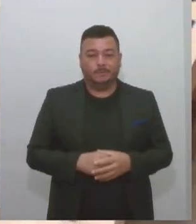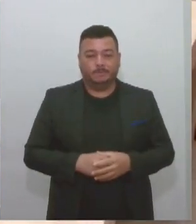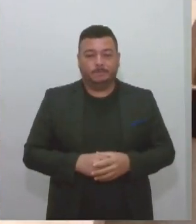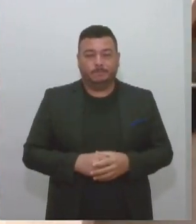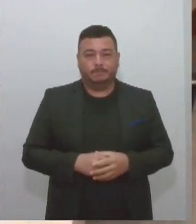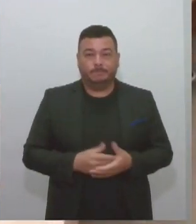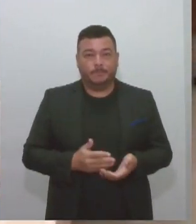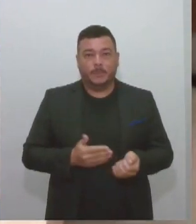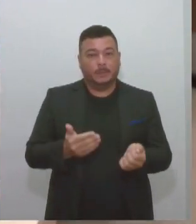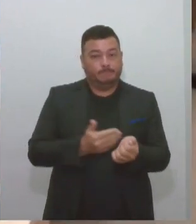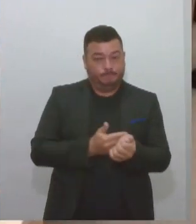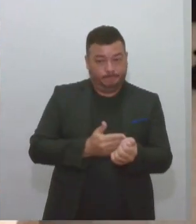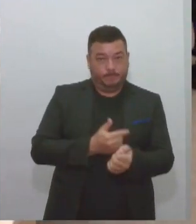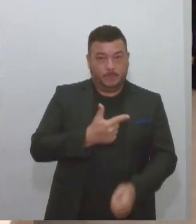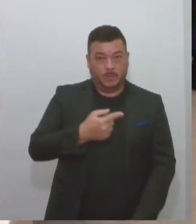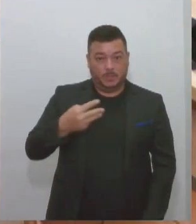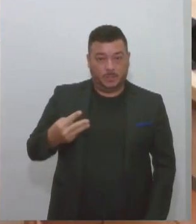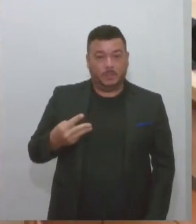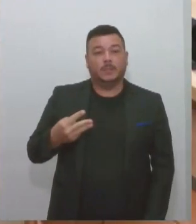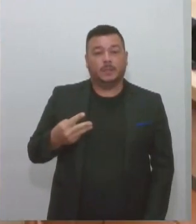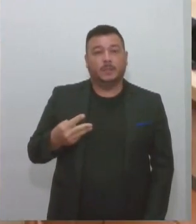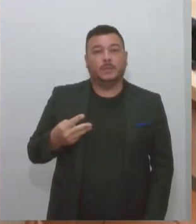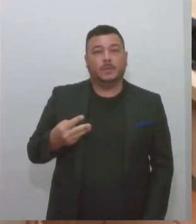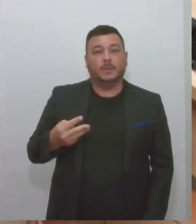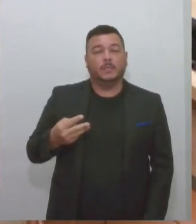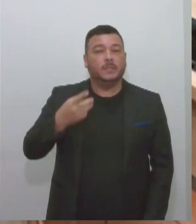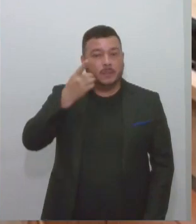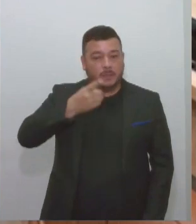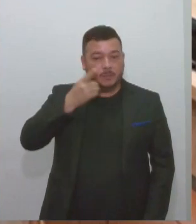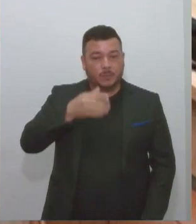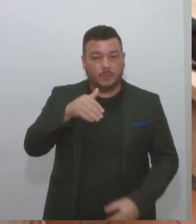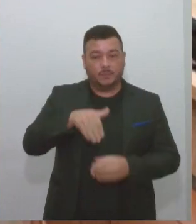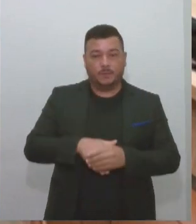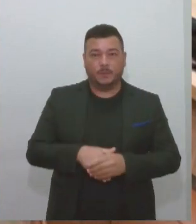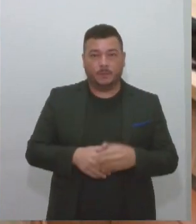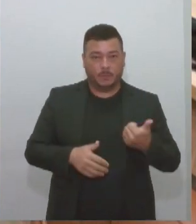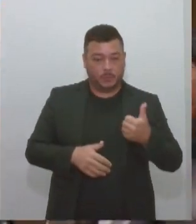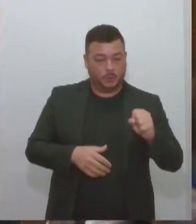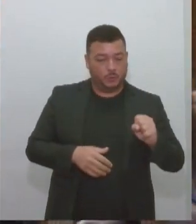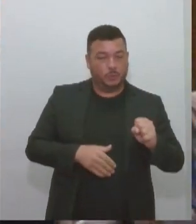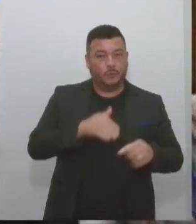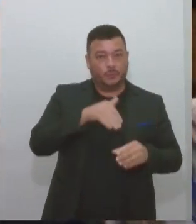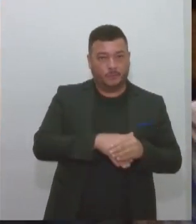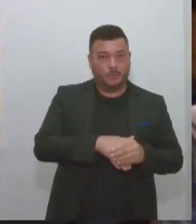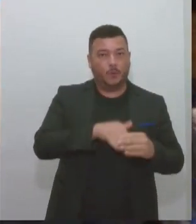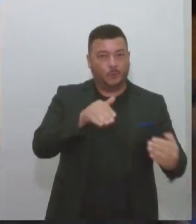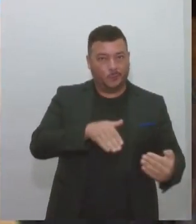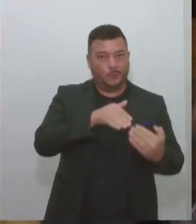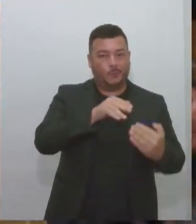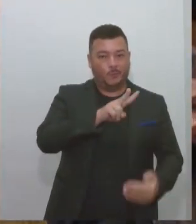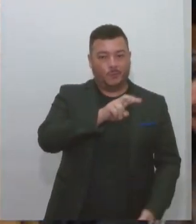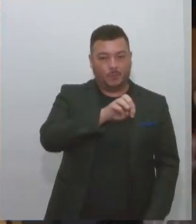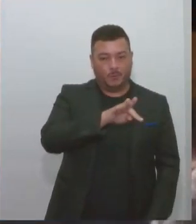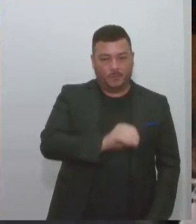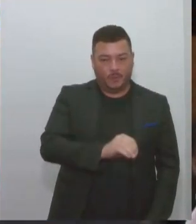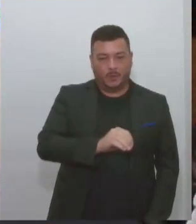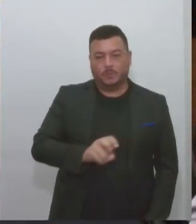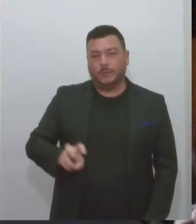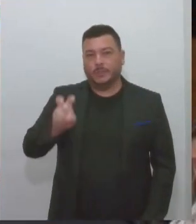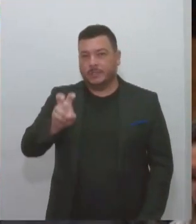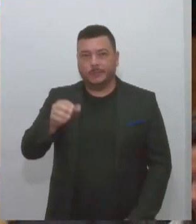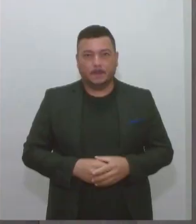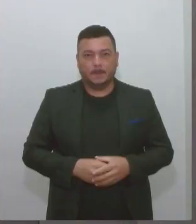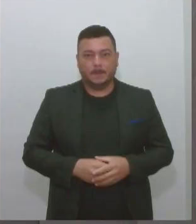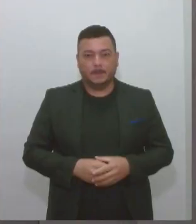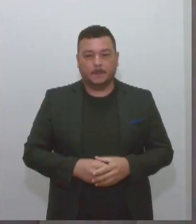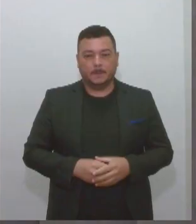23 deputados votaram a matéria. Foram 18 votos a favor do veto e 5 contrários, sem